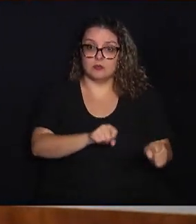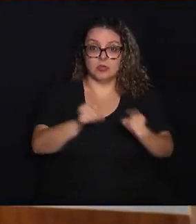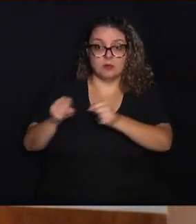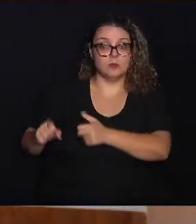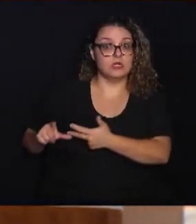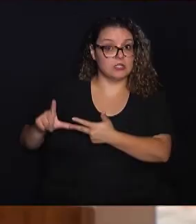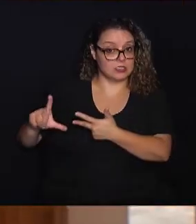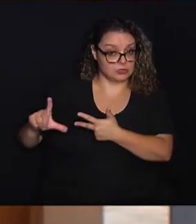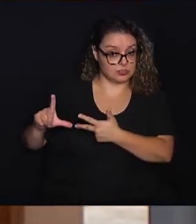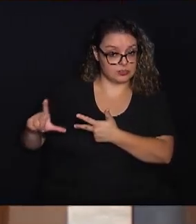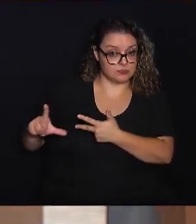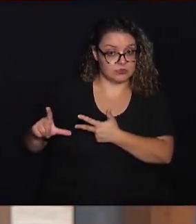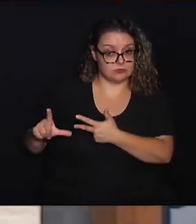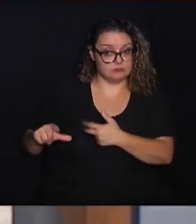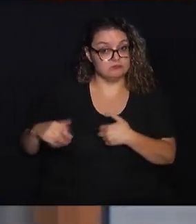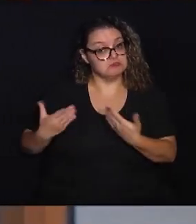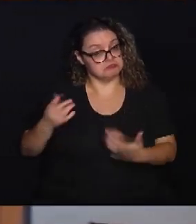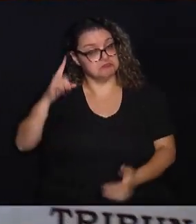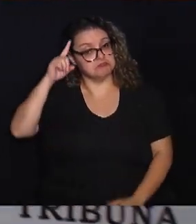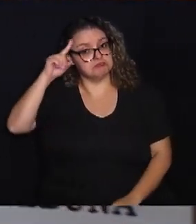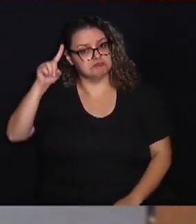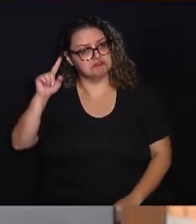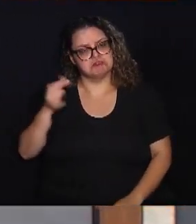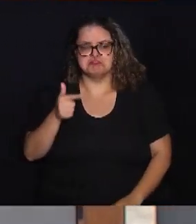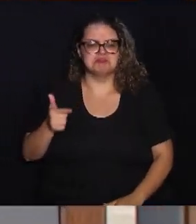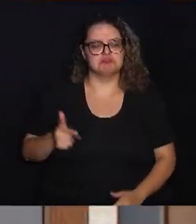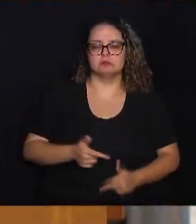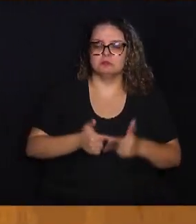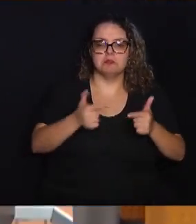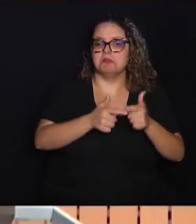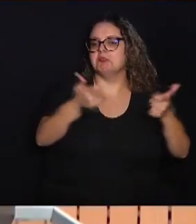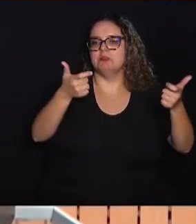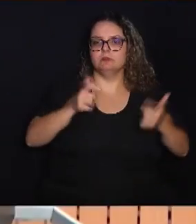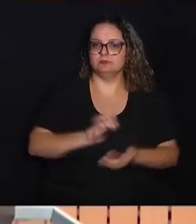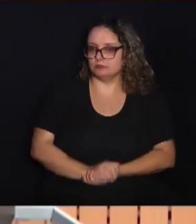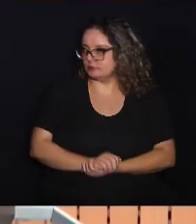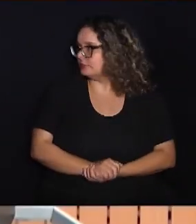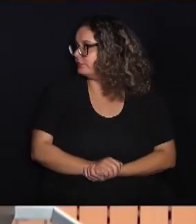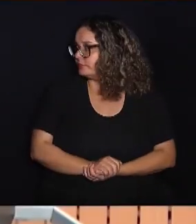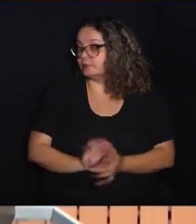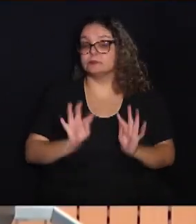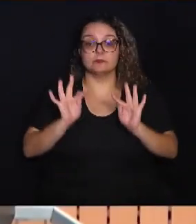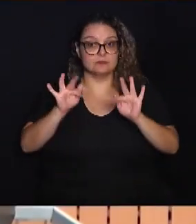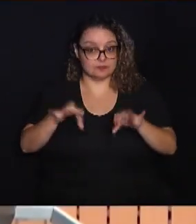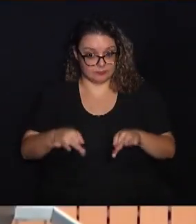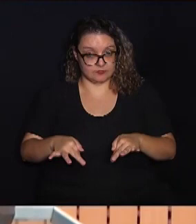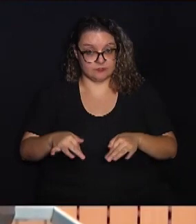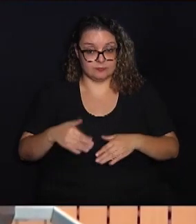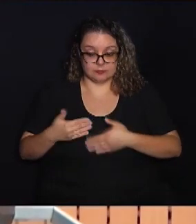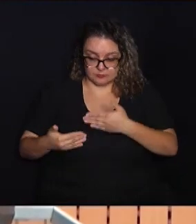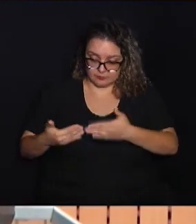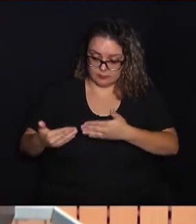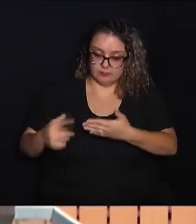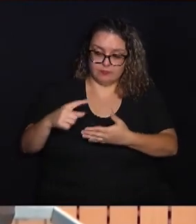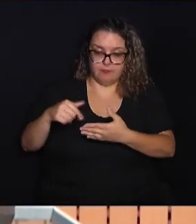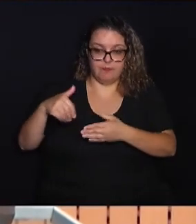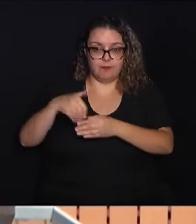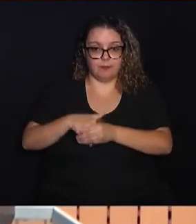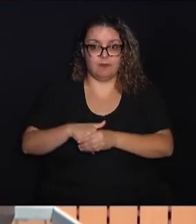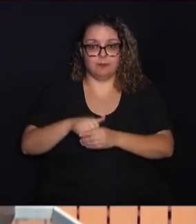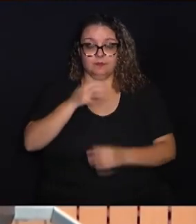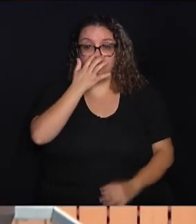Legislativo em um dia sem grandes ocorrências erado o processo eleitoral nós